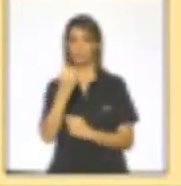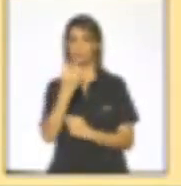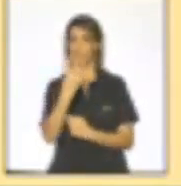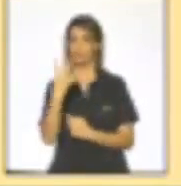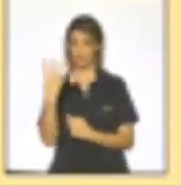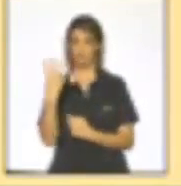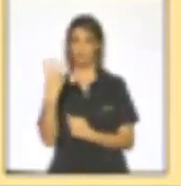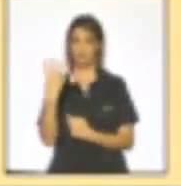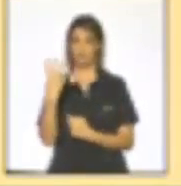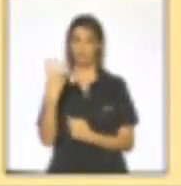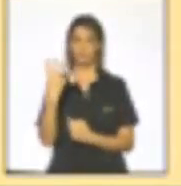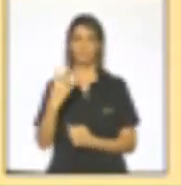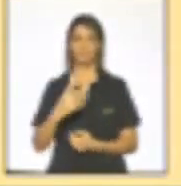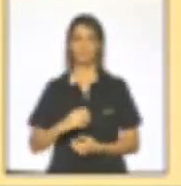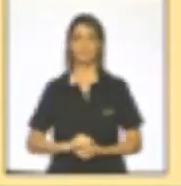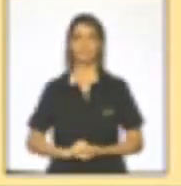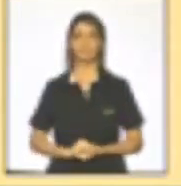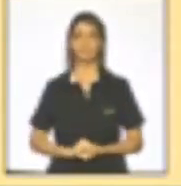3.844.